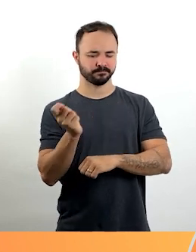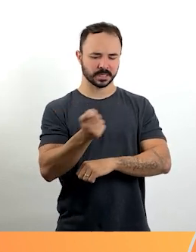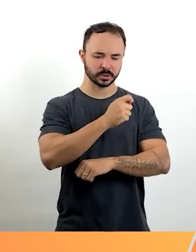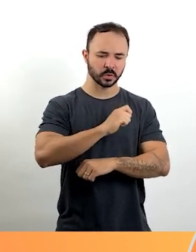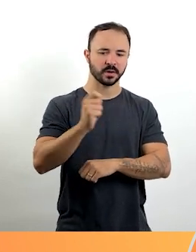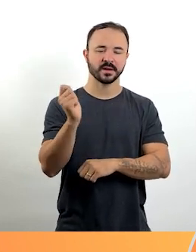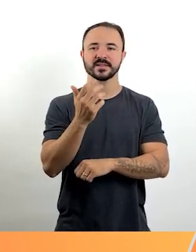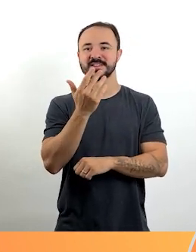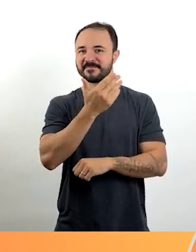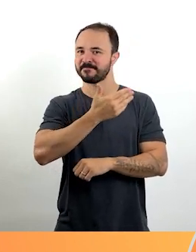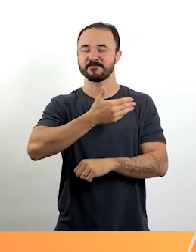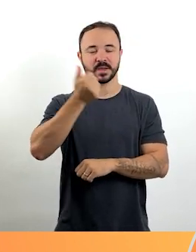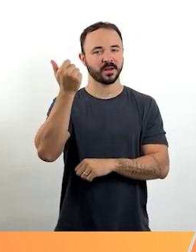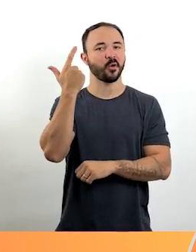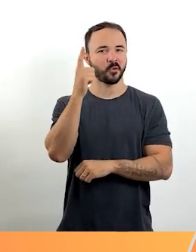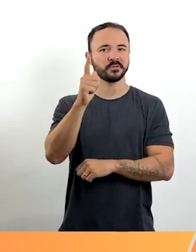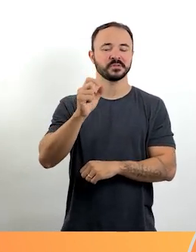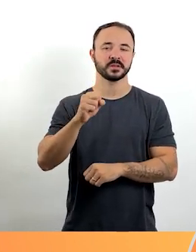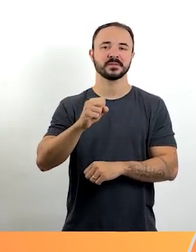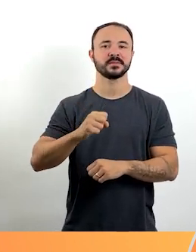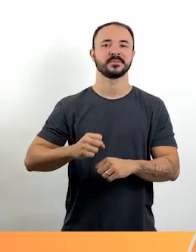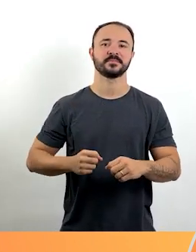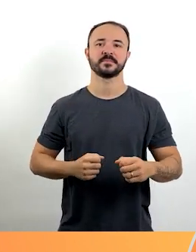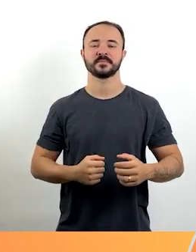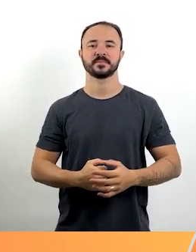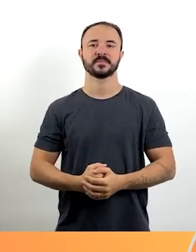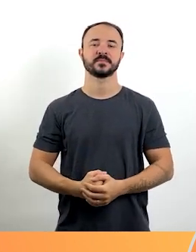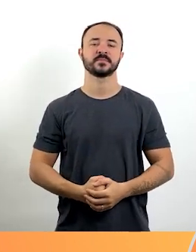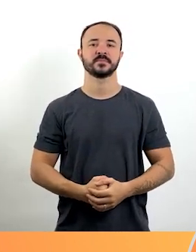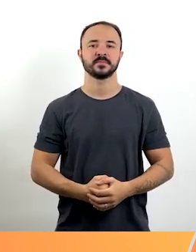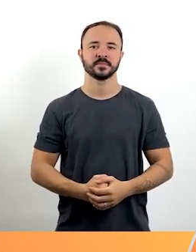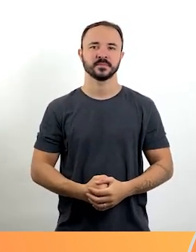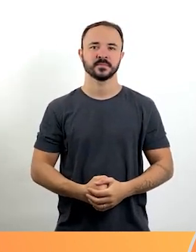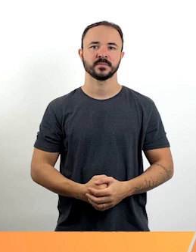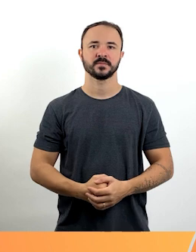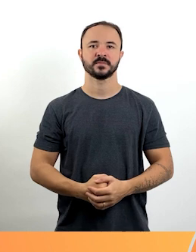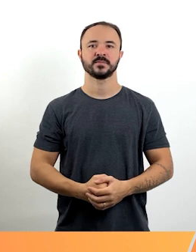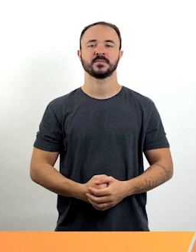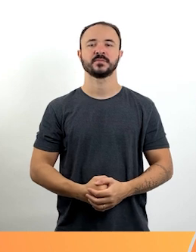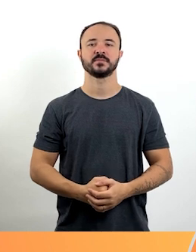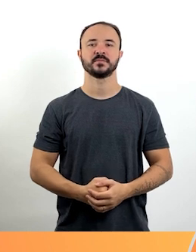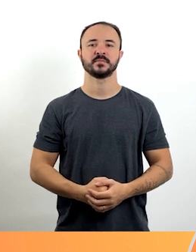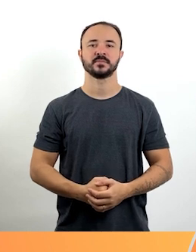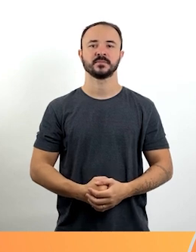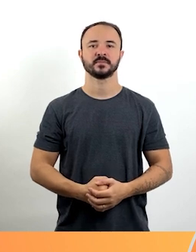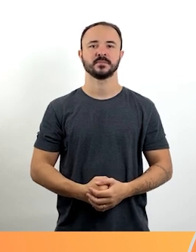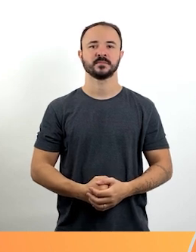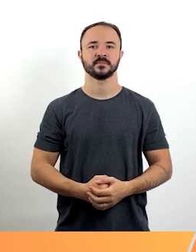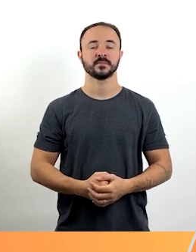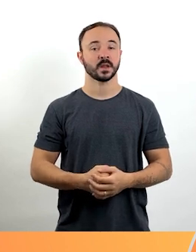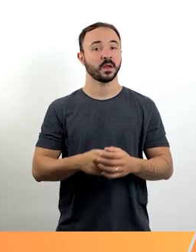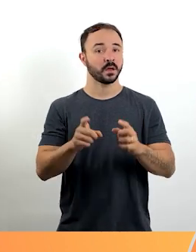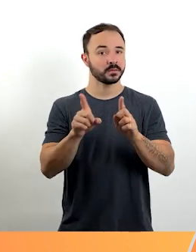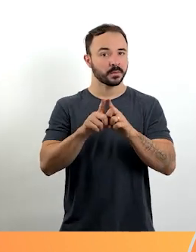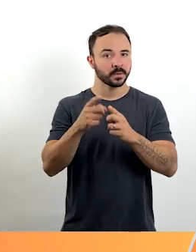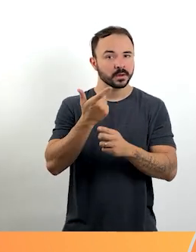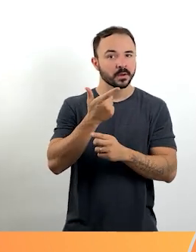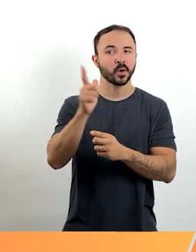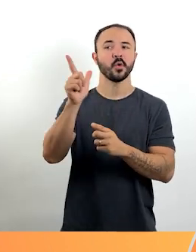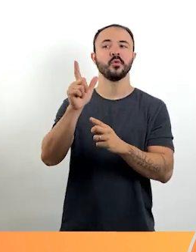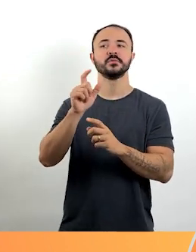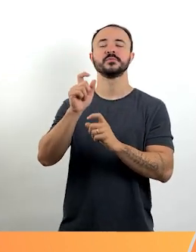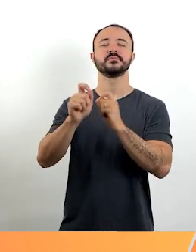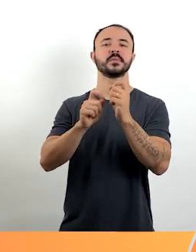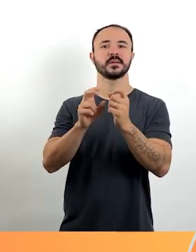um desenvolvimento bem melhor dentro da aplicação do esporte, ok? Um outro implemento